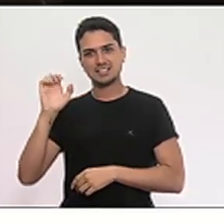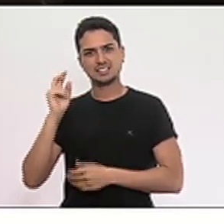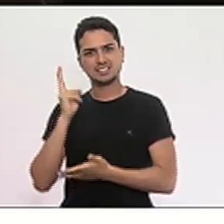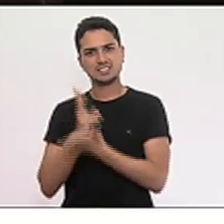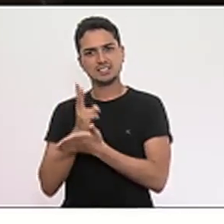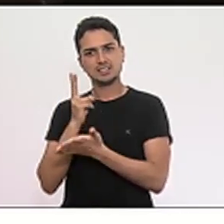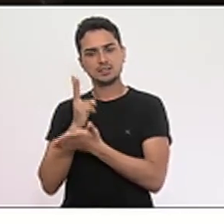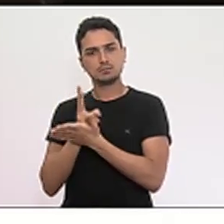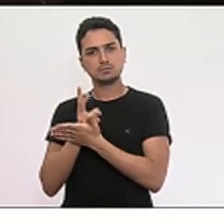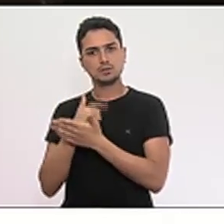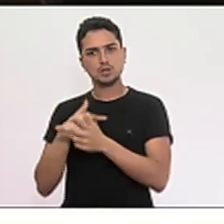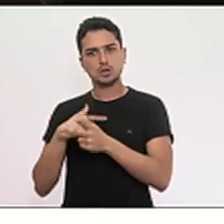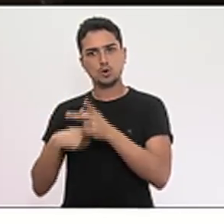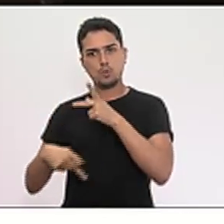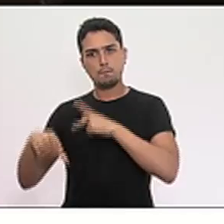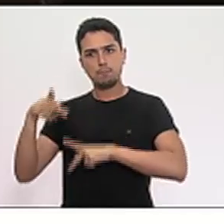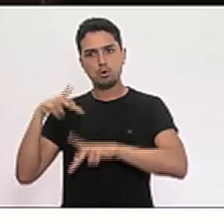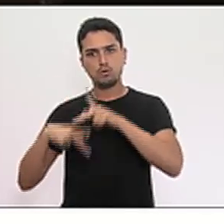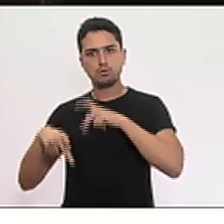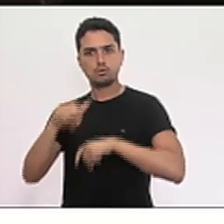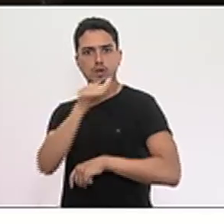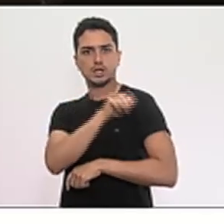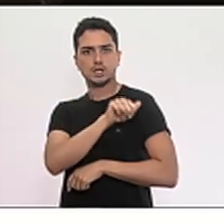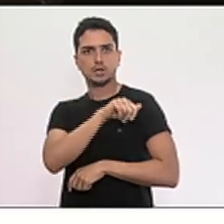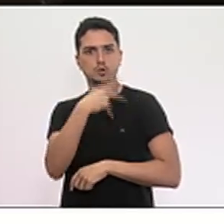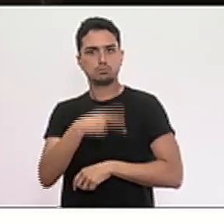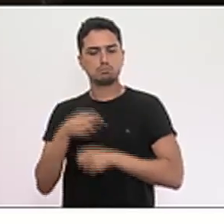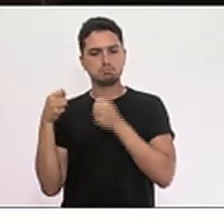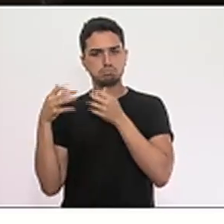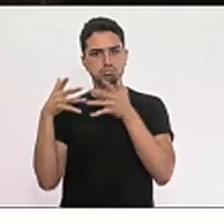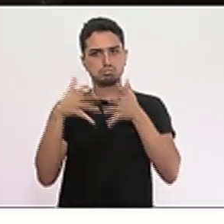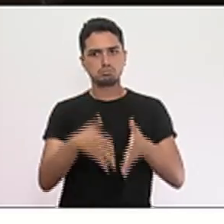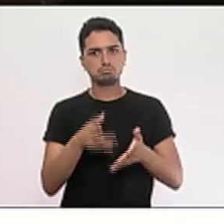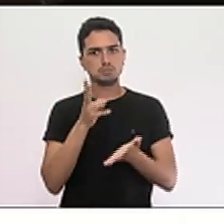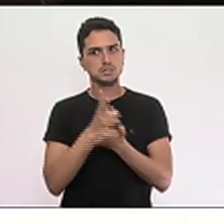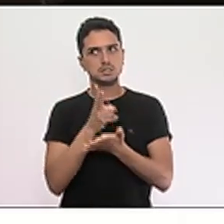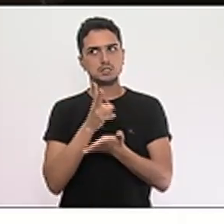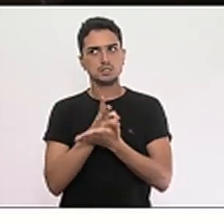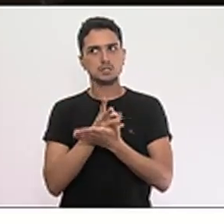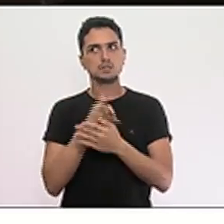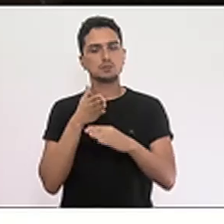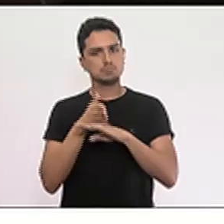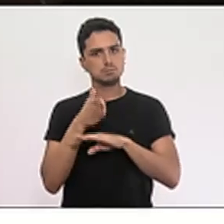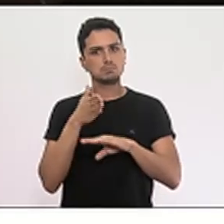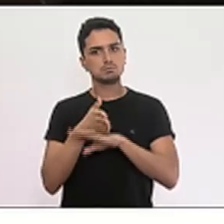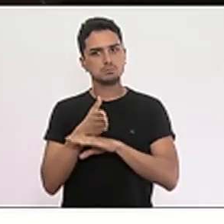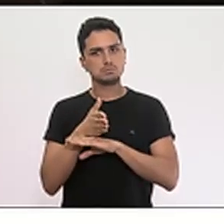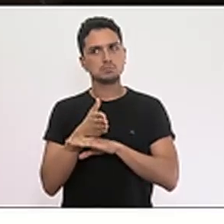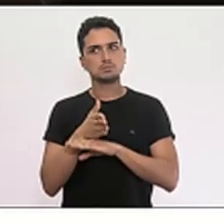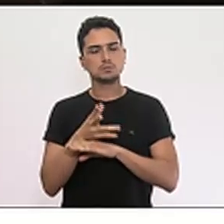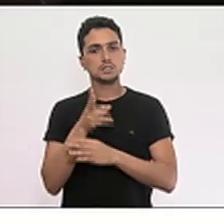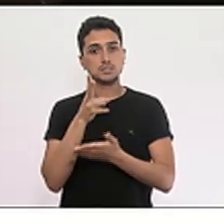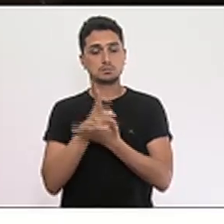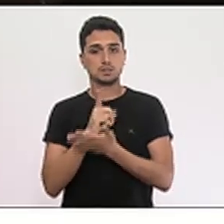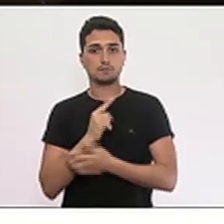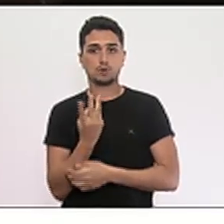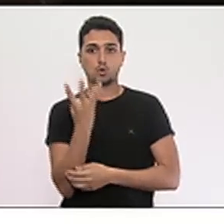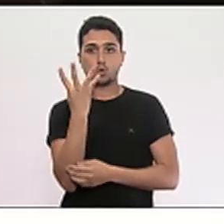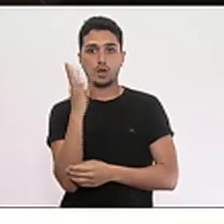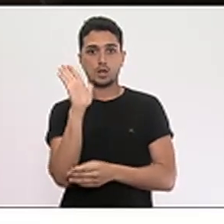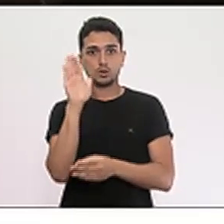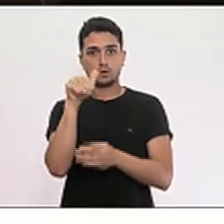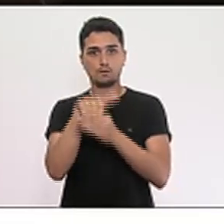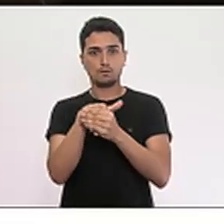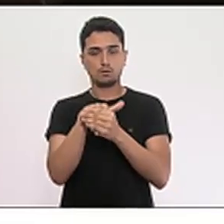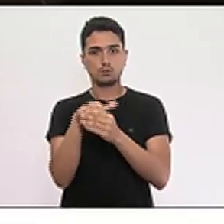nunca faltou à população do Estado. E sempre nós tivemos 4 votações, foram